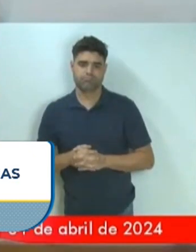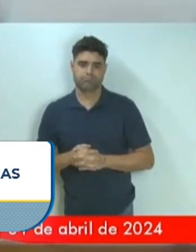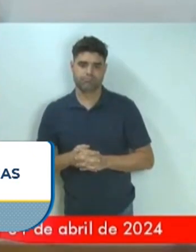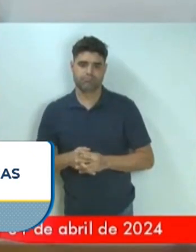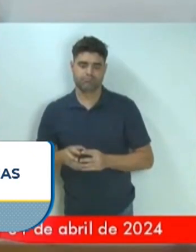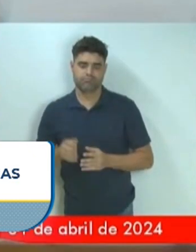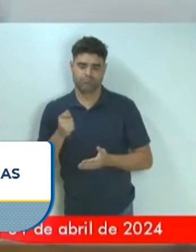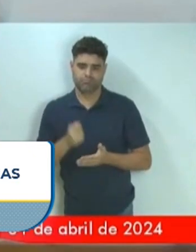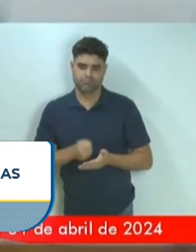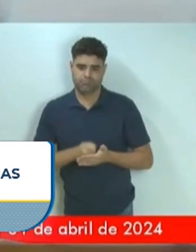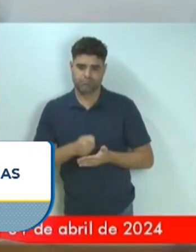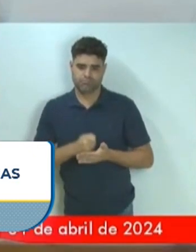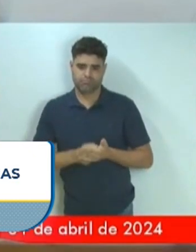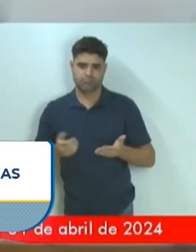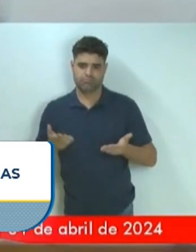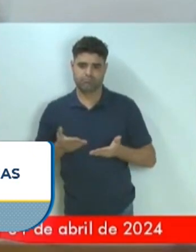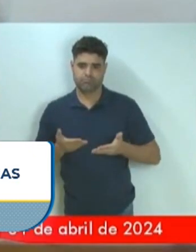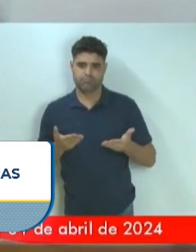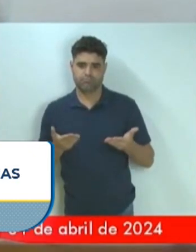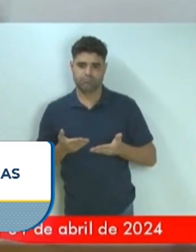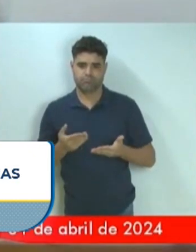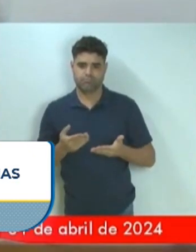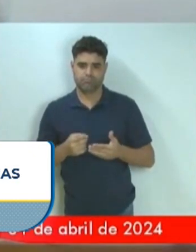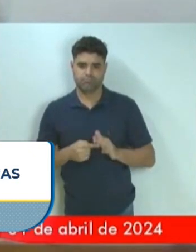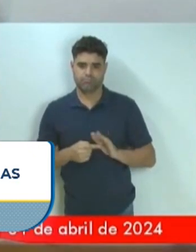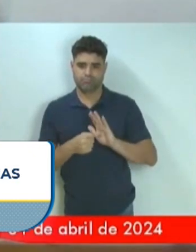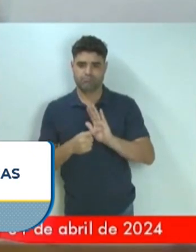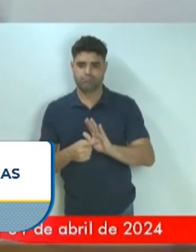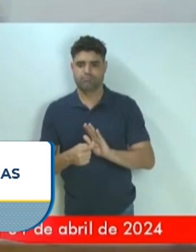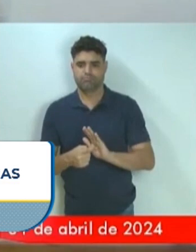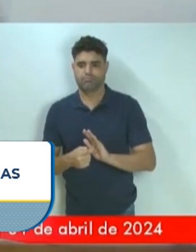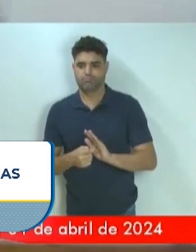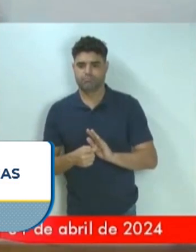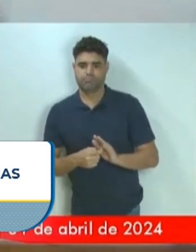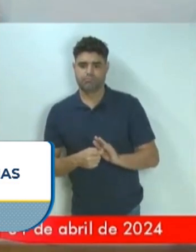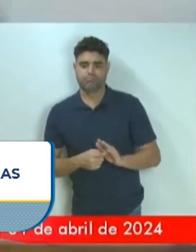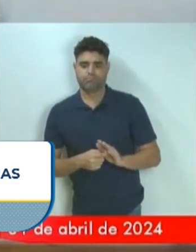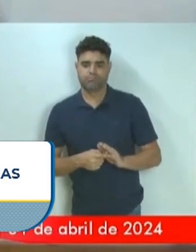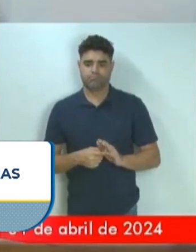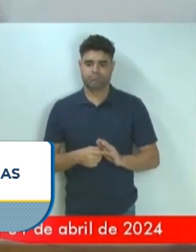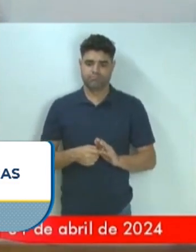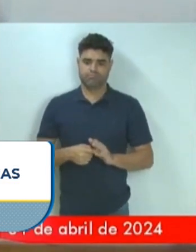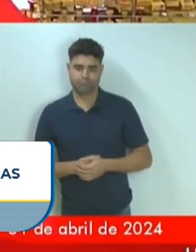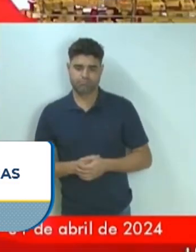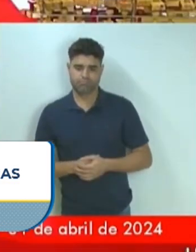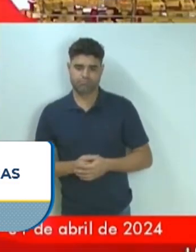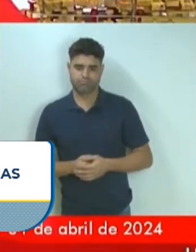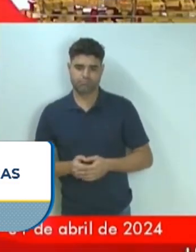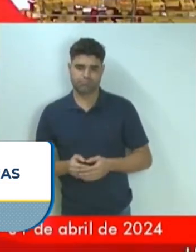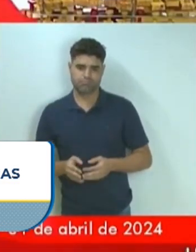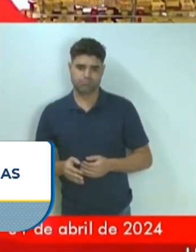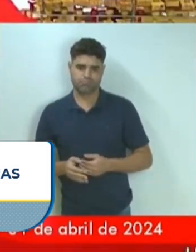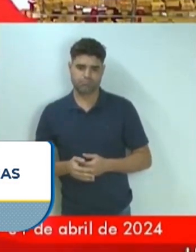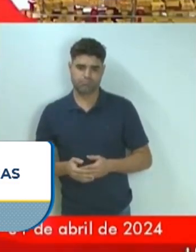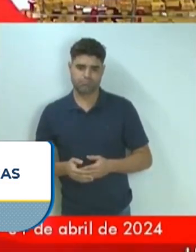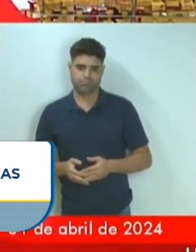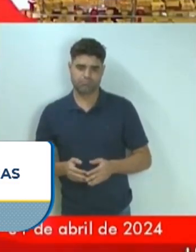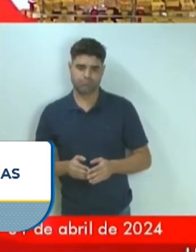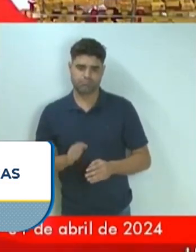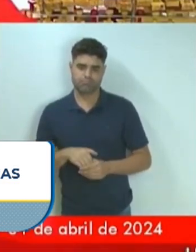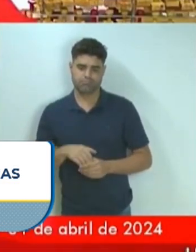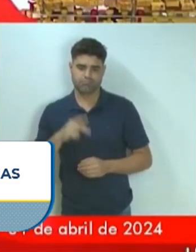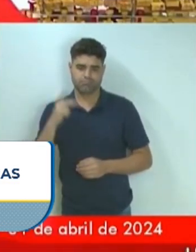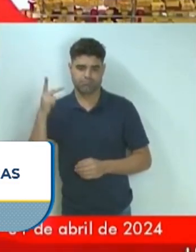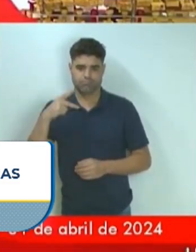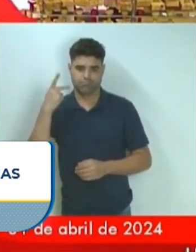aí no ano seguinte, estão totalizando aí quase R$ 100 mil. Votaram a favor a abertura do processo de cassação